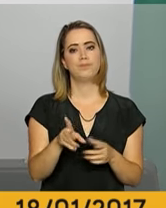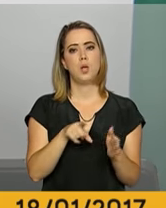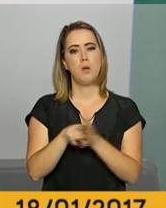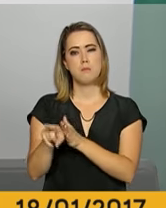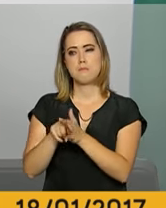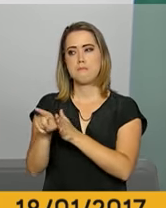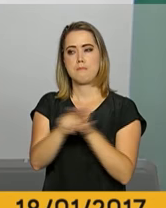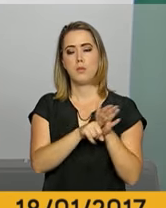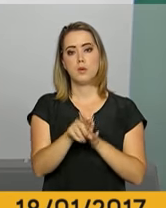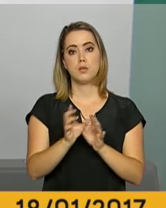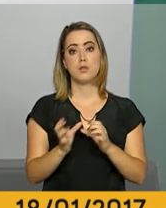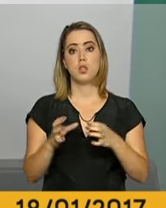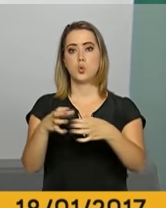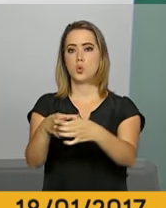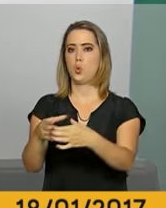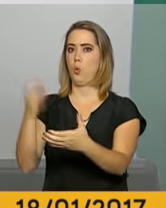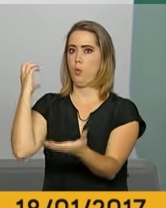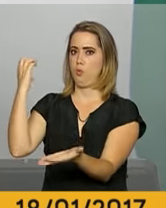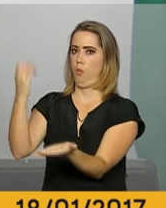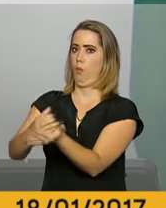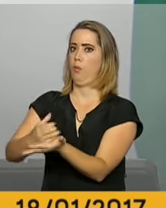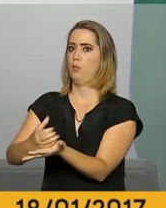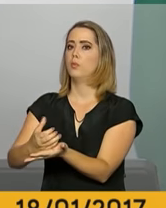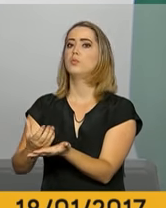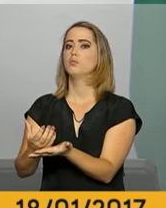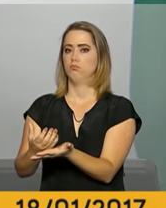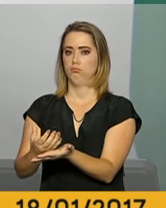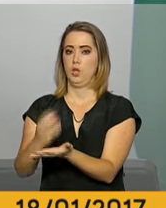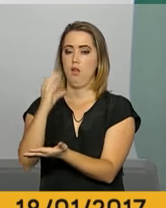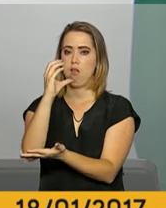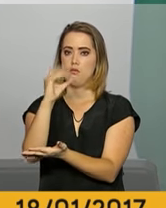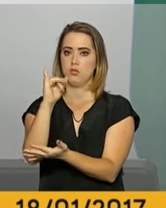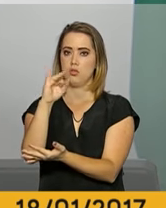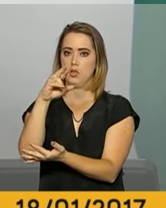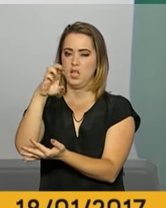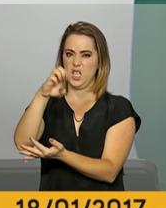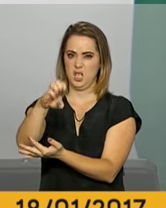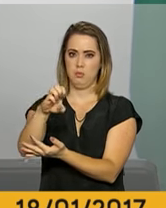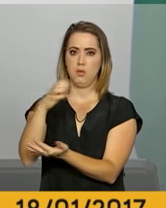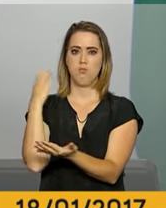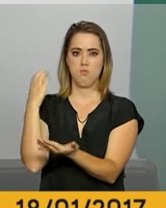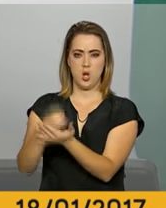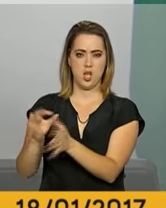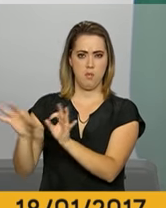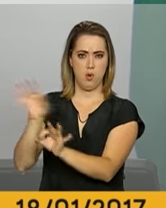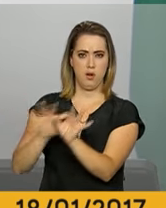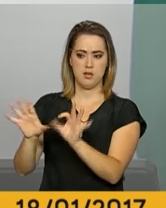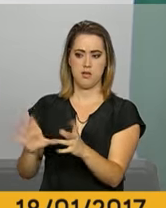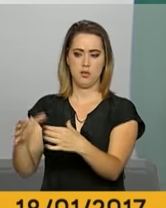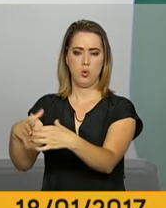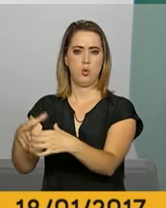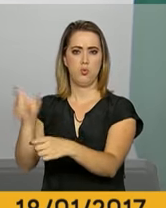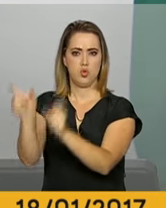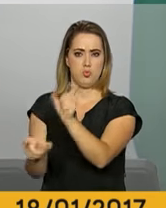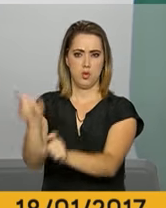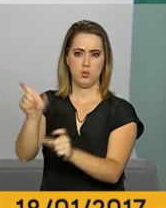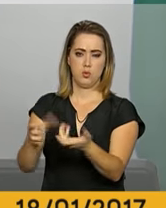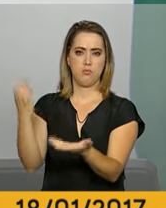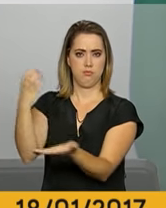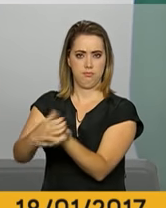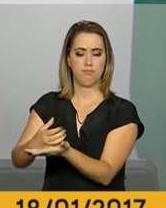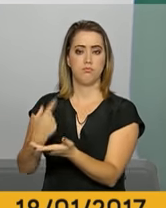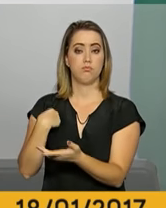estas quadrilhas organizadas. E aí, na verdade, só a inteligência poderá fazê-lo, de um lado. De outro